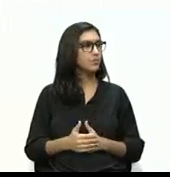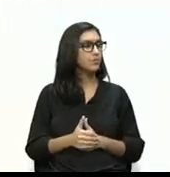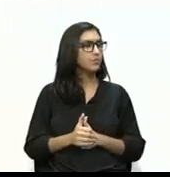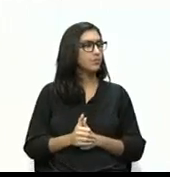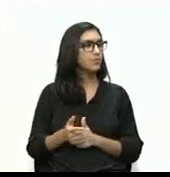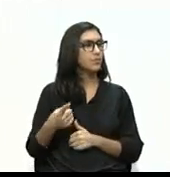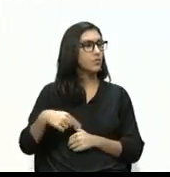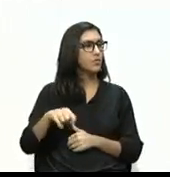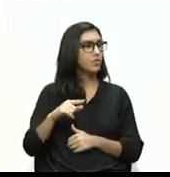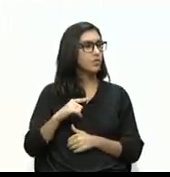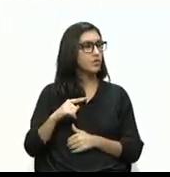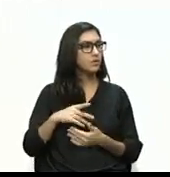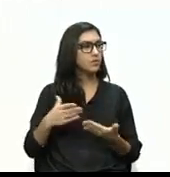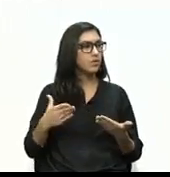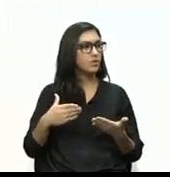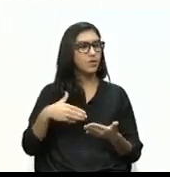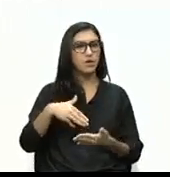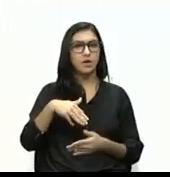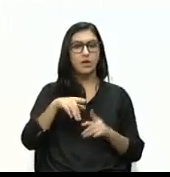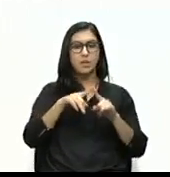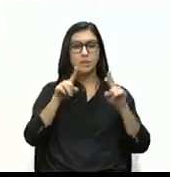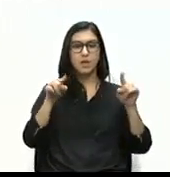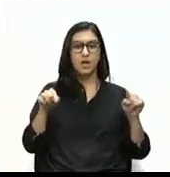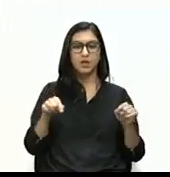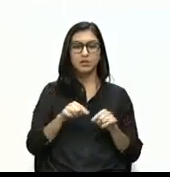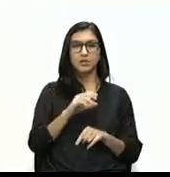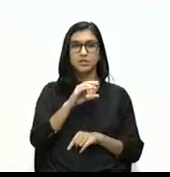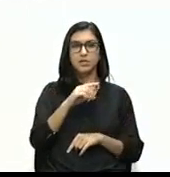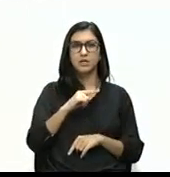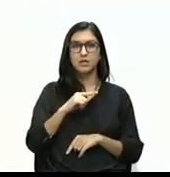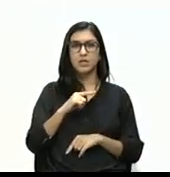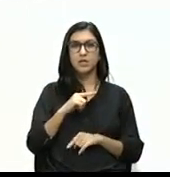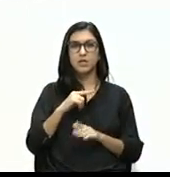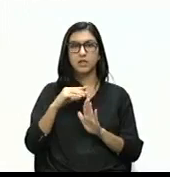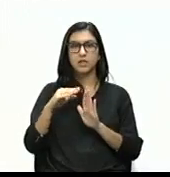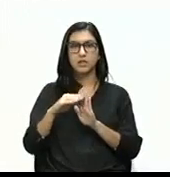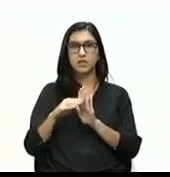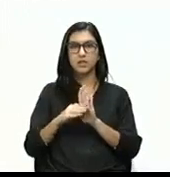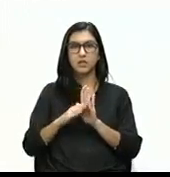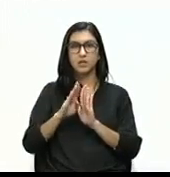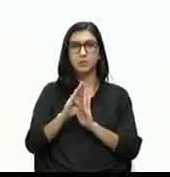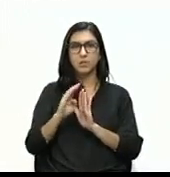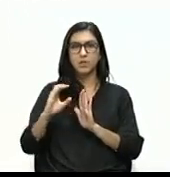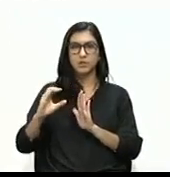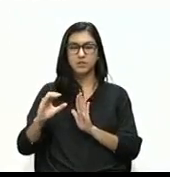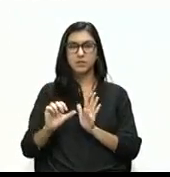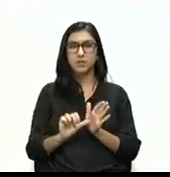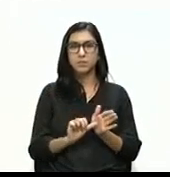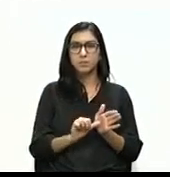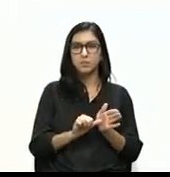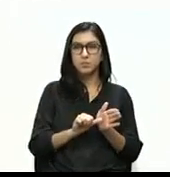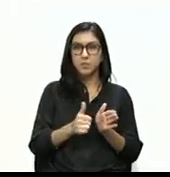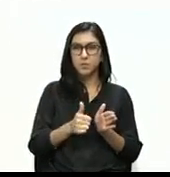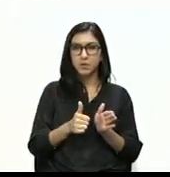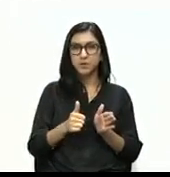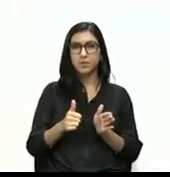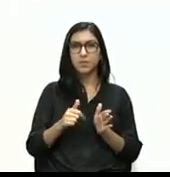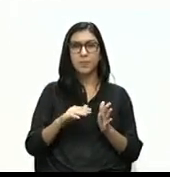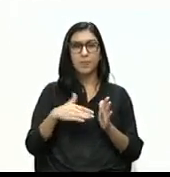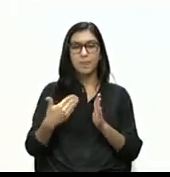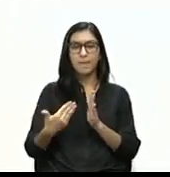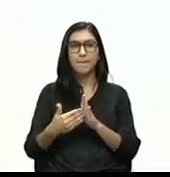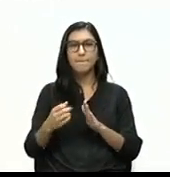aqui, então, nós determinamos lá a matriz C e nós temos os itens B e C. Primeiro, ao